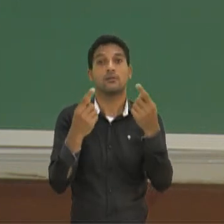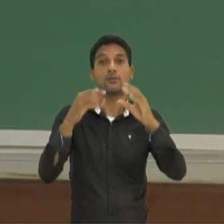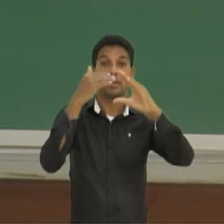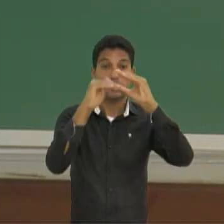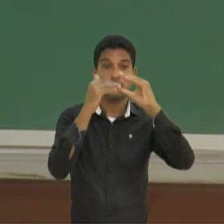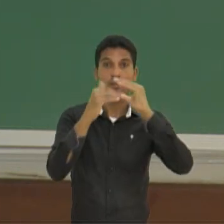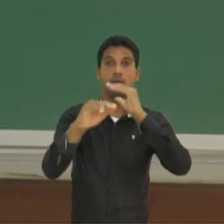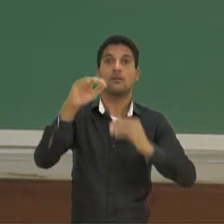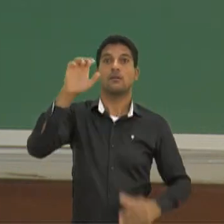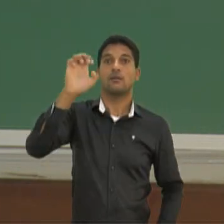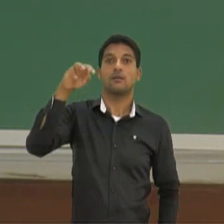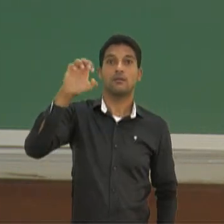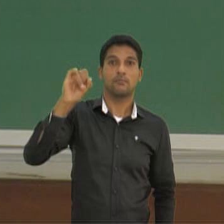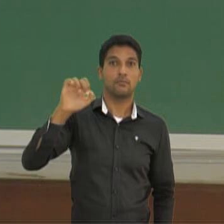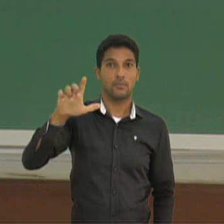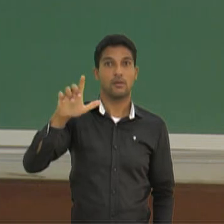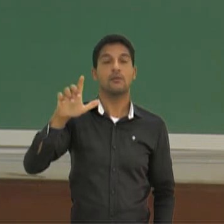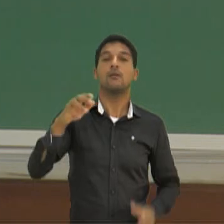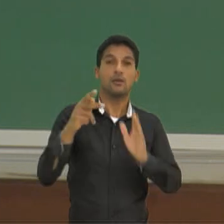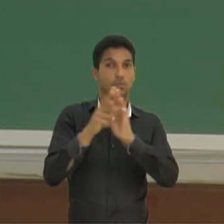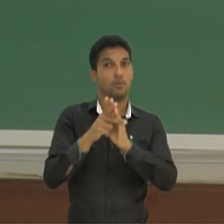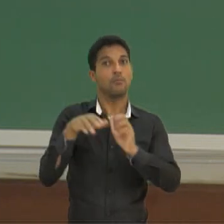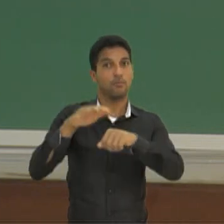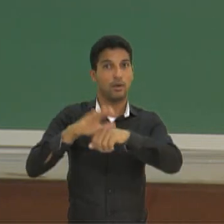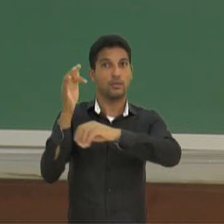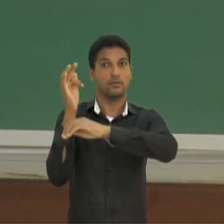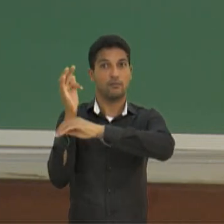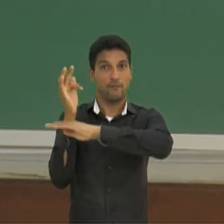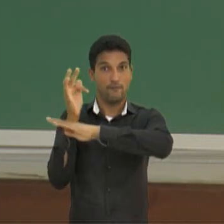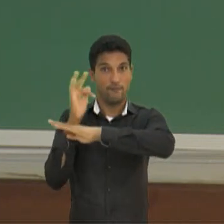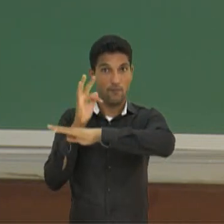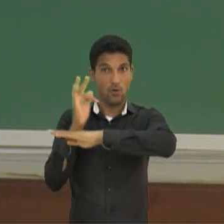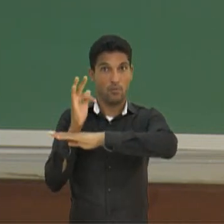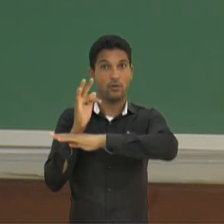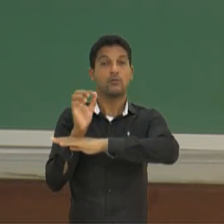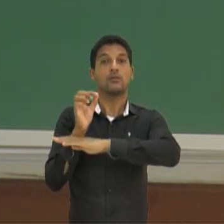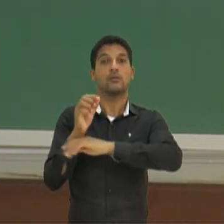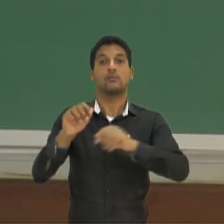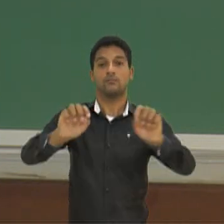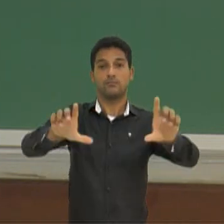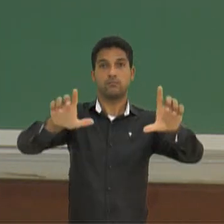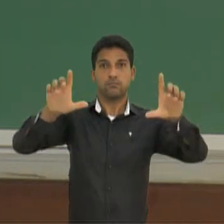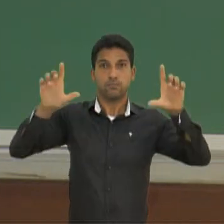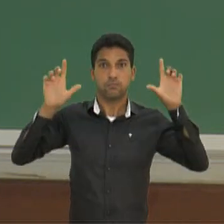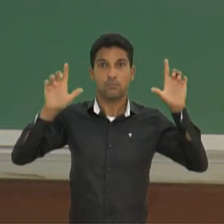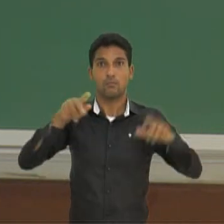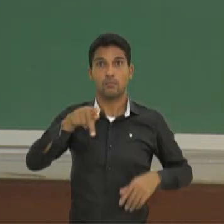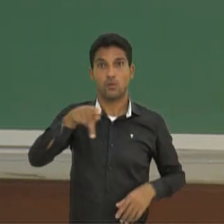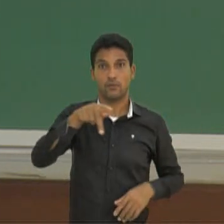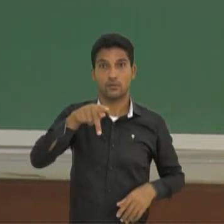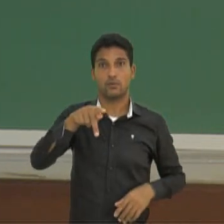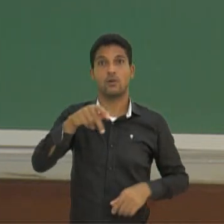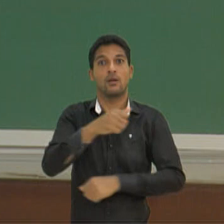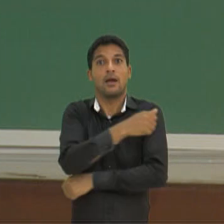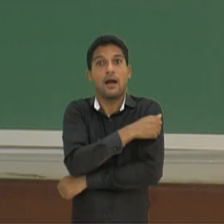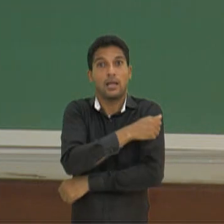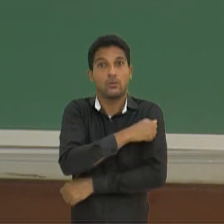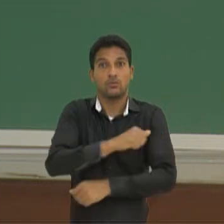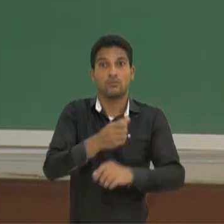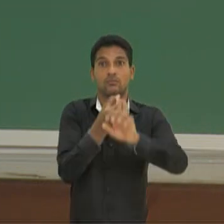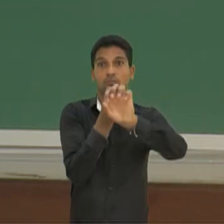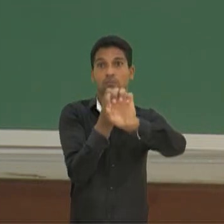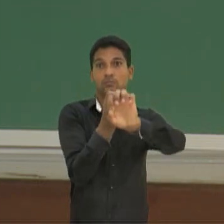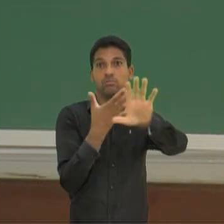mais formal, que fica oficialmente registrada essa interação do professor com o aluno, né, para que tenham ali todas as provas, né,